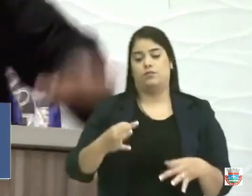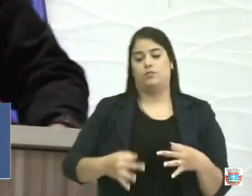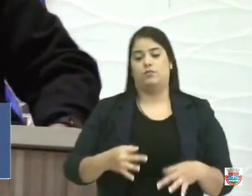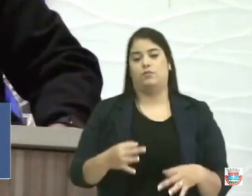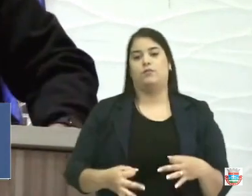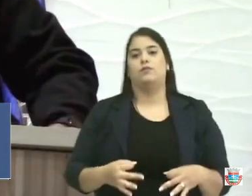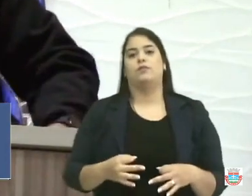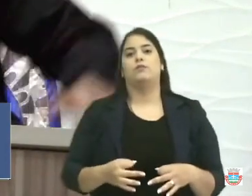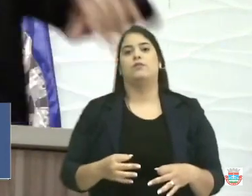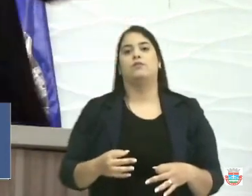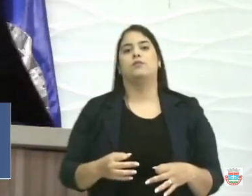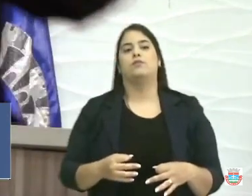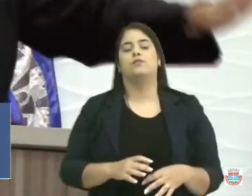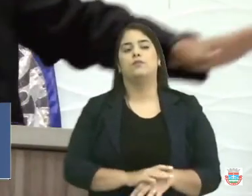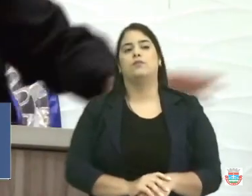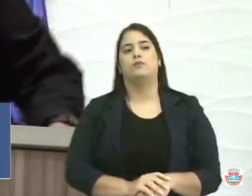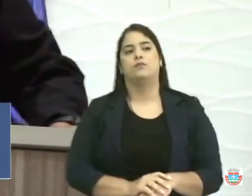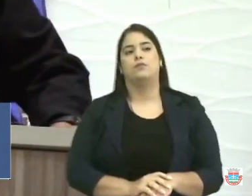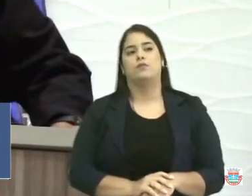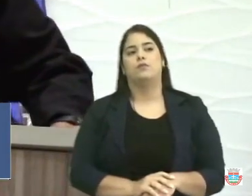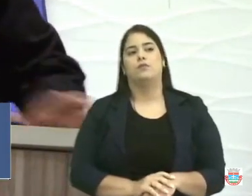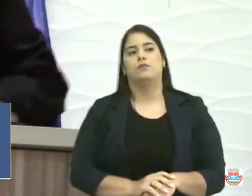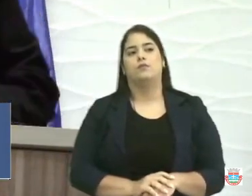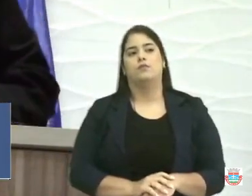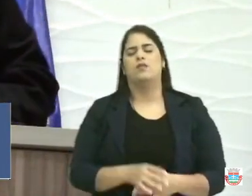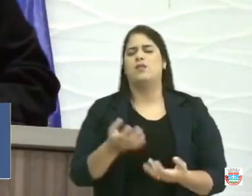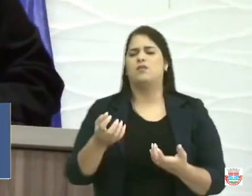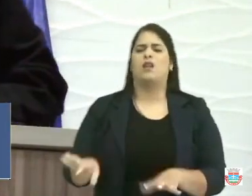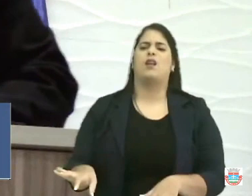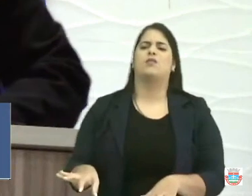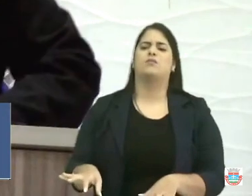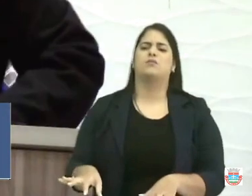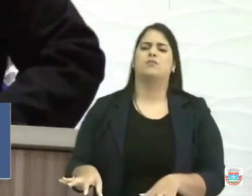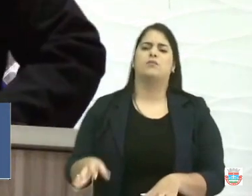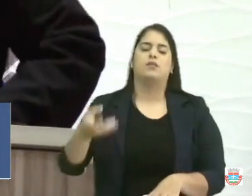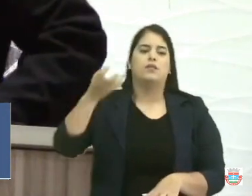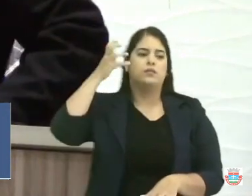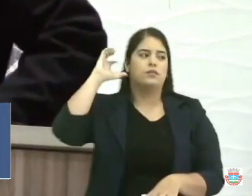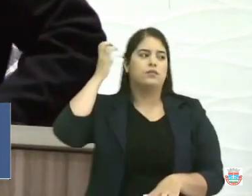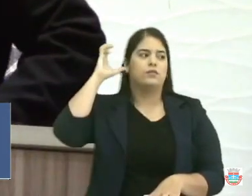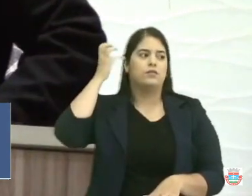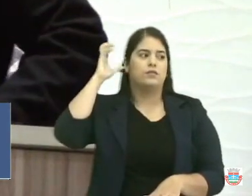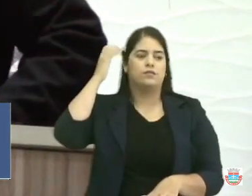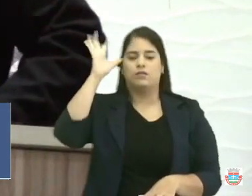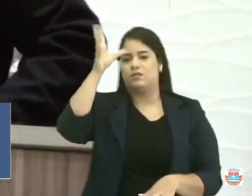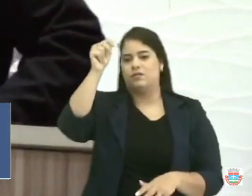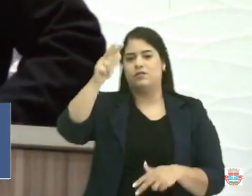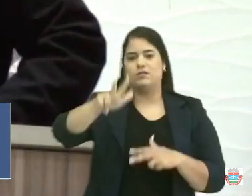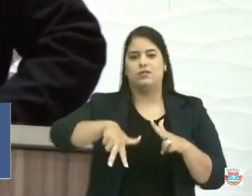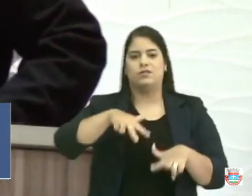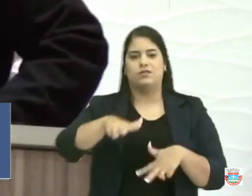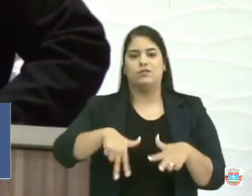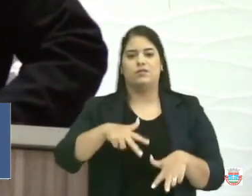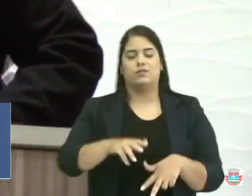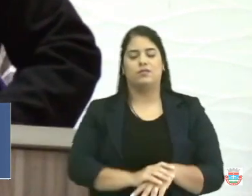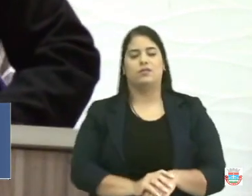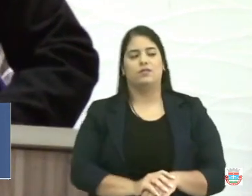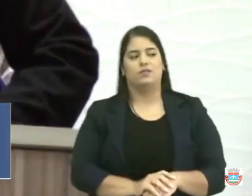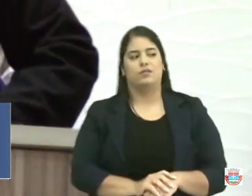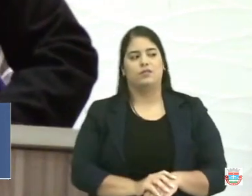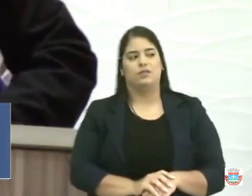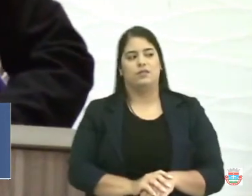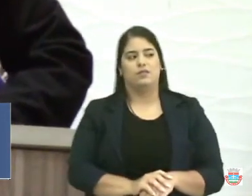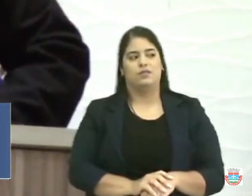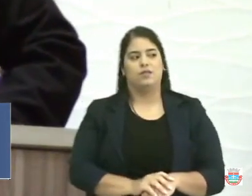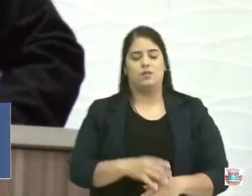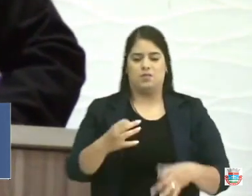tirar, vou perdoar esses povos tudinho, não quero ninguém. Fui pra uma rádio, o cabo lá foi comprado para desconhebar comigo. Mandaram processar o cabo